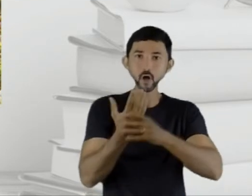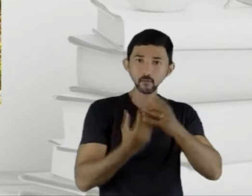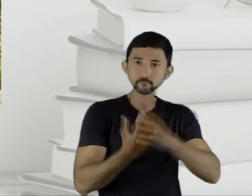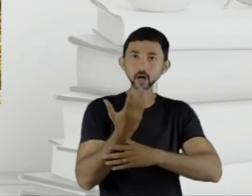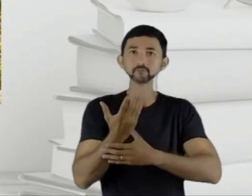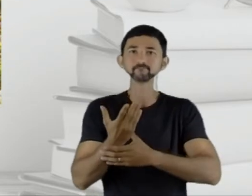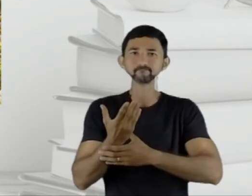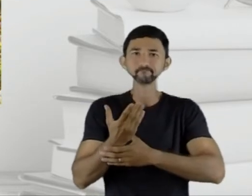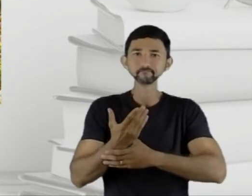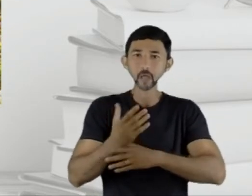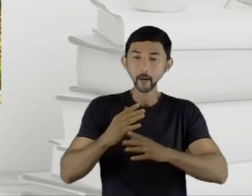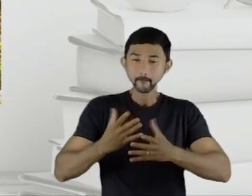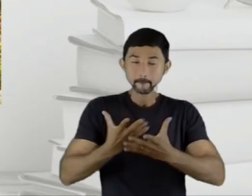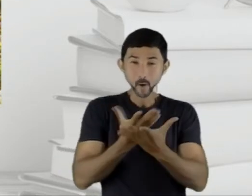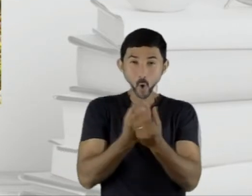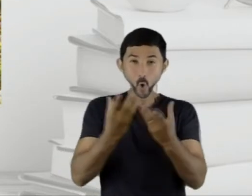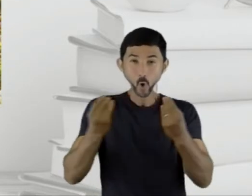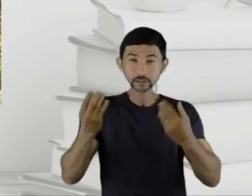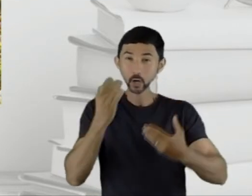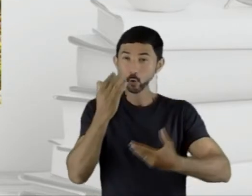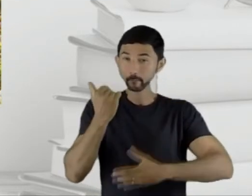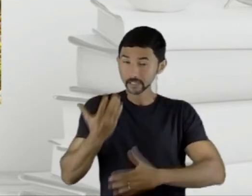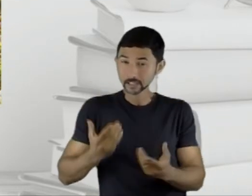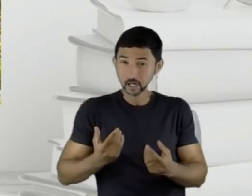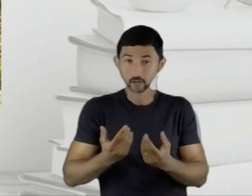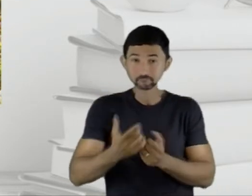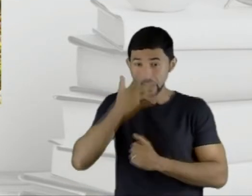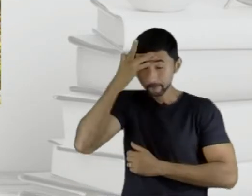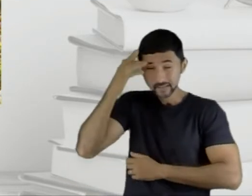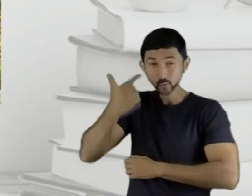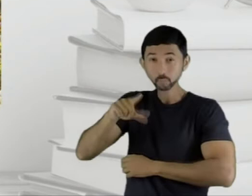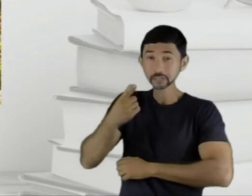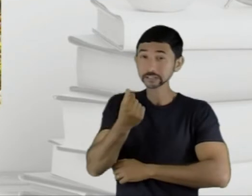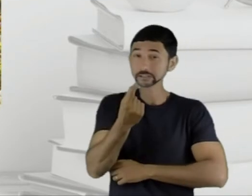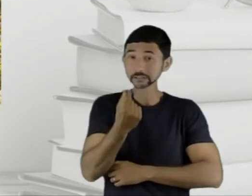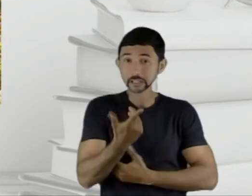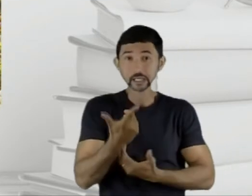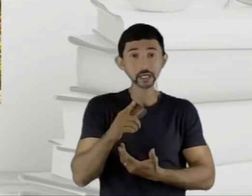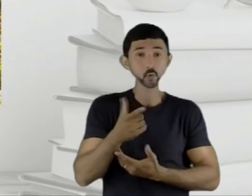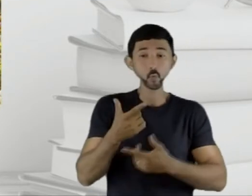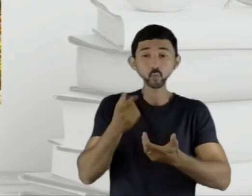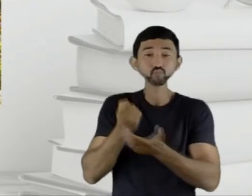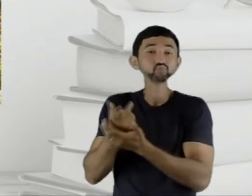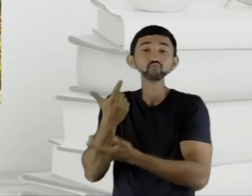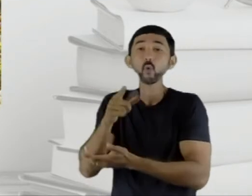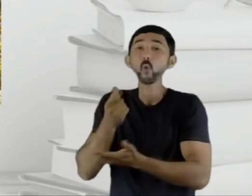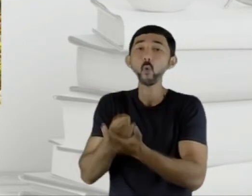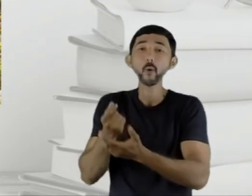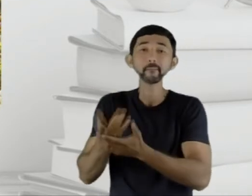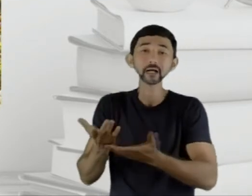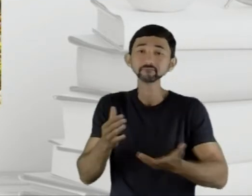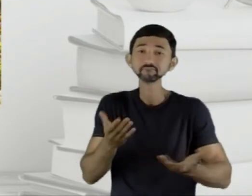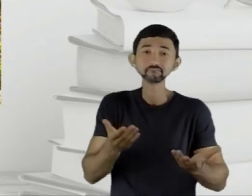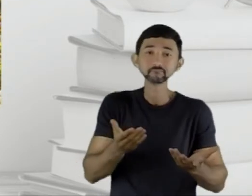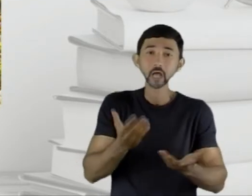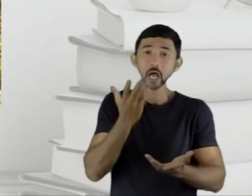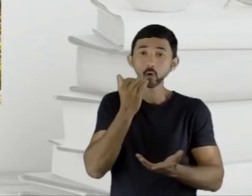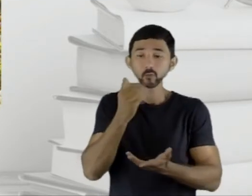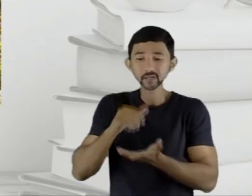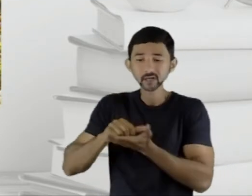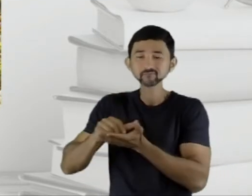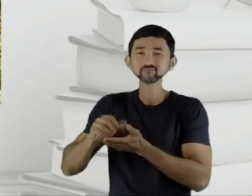Né? Quem vai comprar alimentos se não tem dinheiro, se não tem trabalho? E os alimentos foram sendo